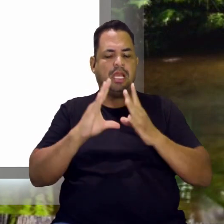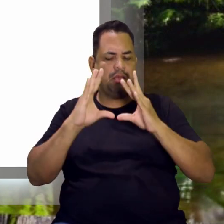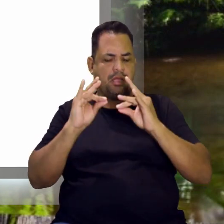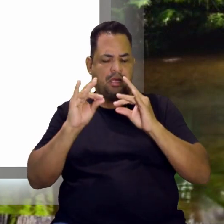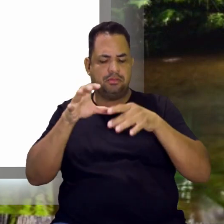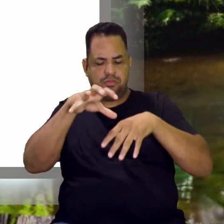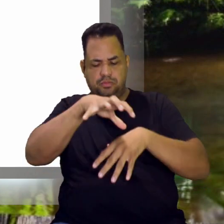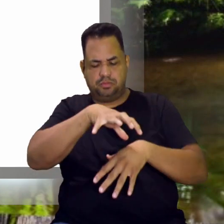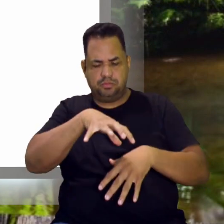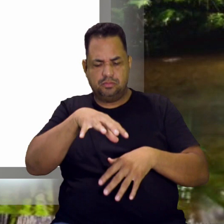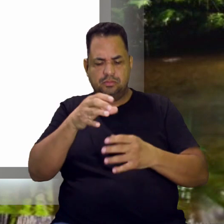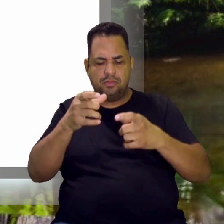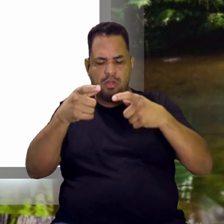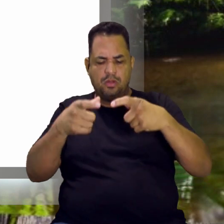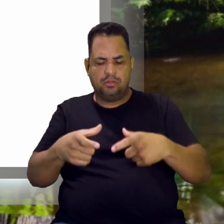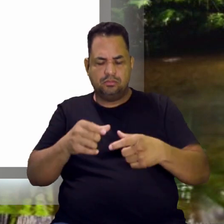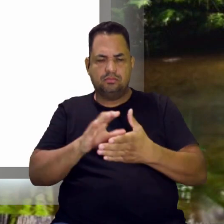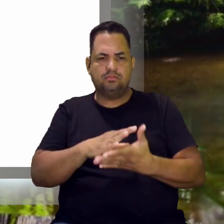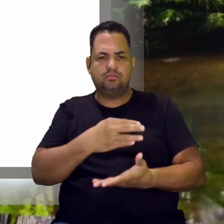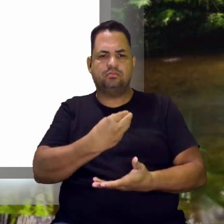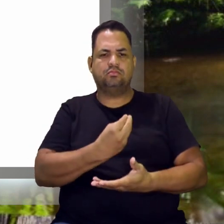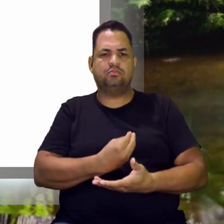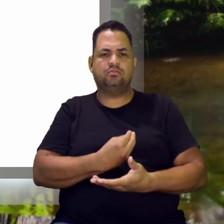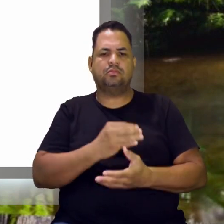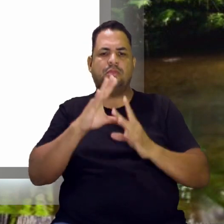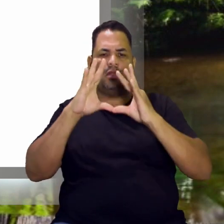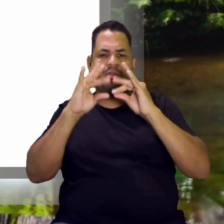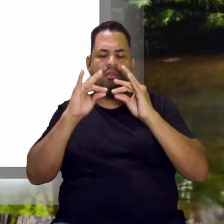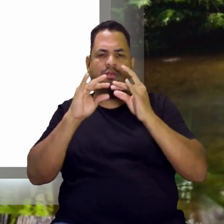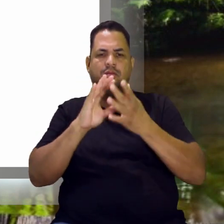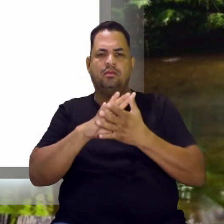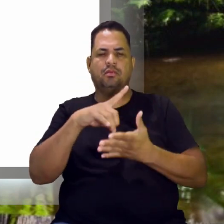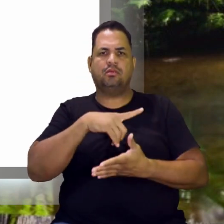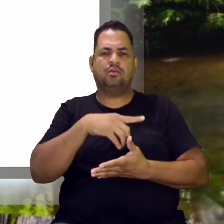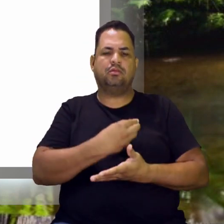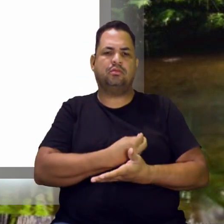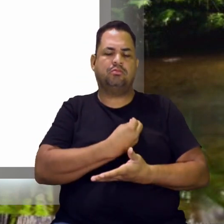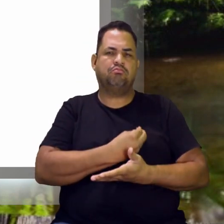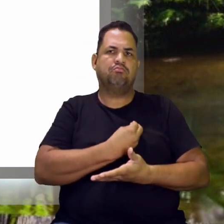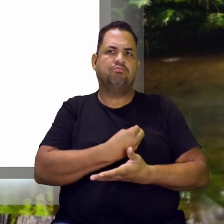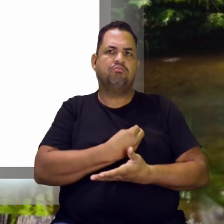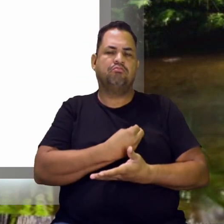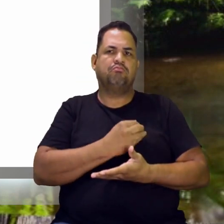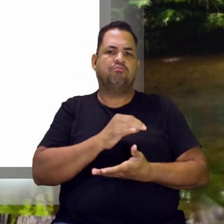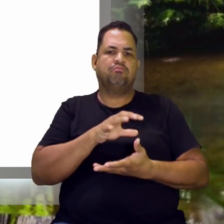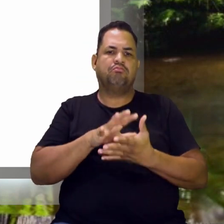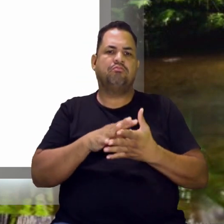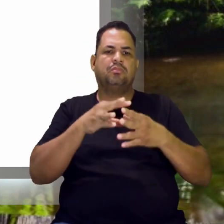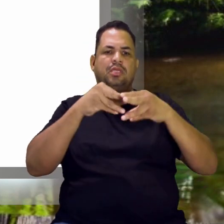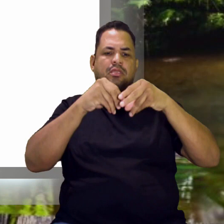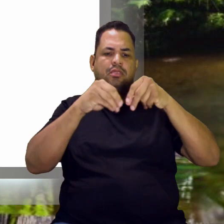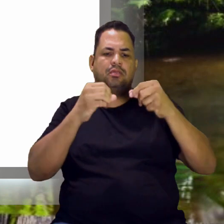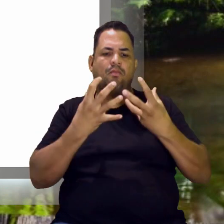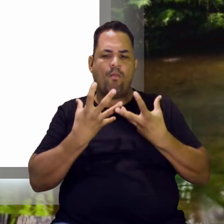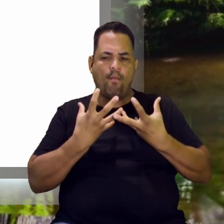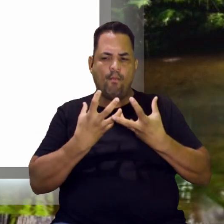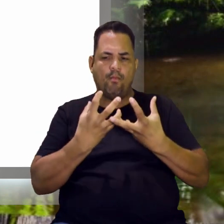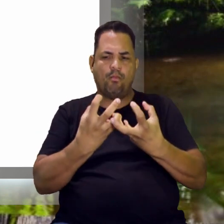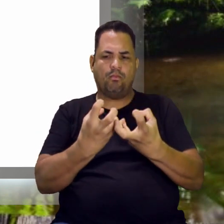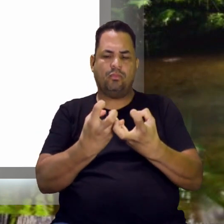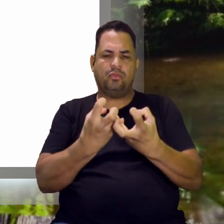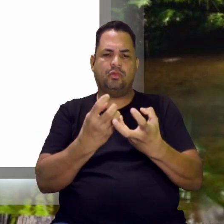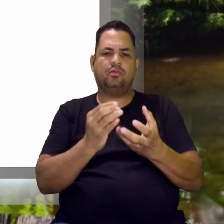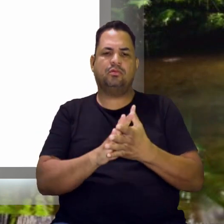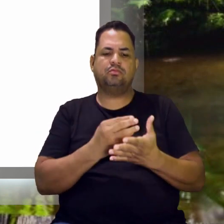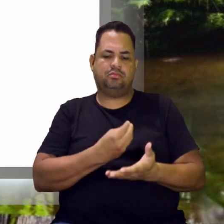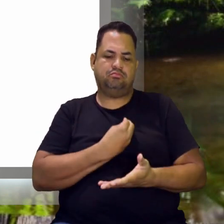úmidos, tá bom? E temos seres vivos que vivem, que necessitam de uma terra mais seca, né, de um solo mais seco